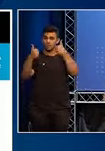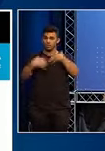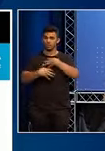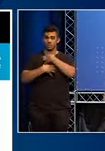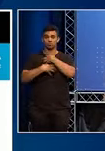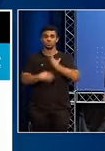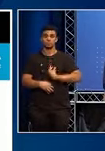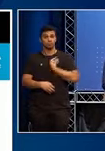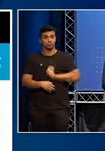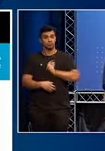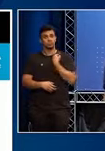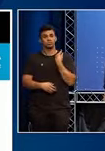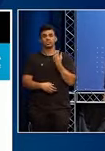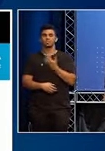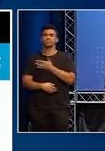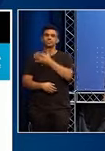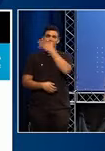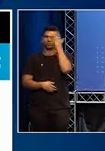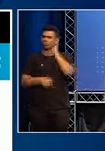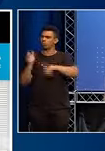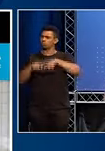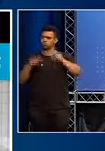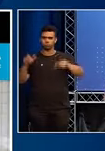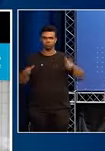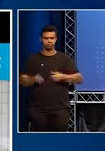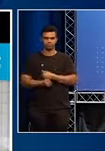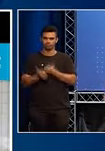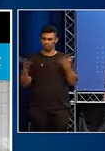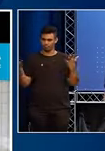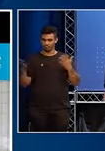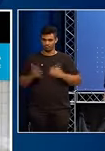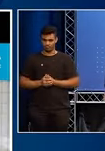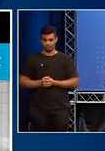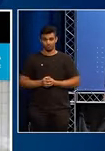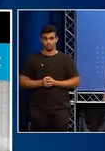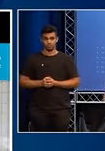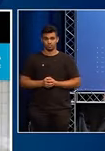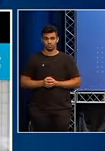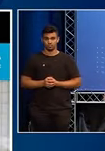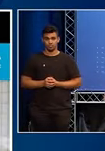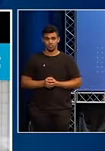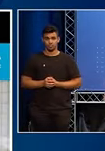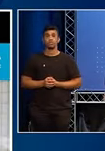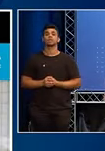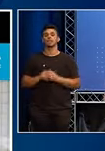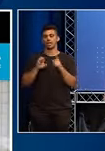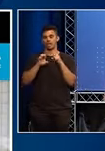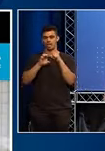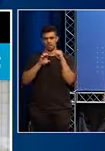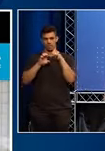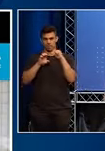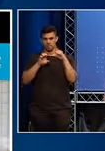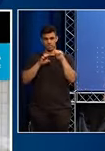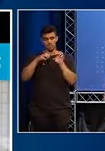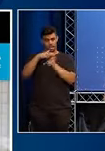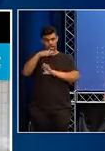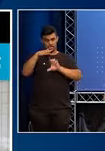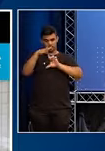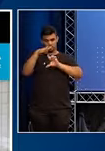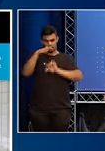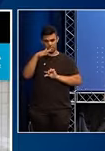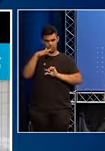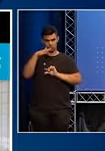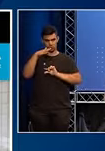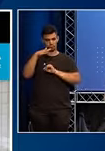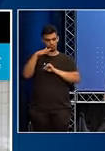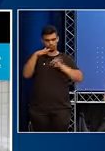de vida de milhões de pessoas. Pode passar, por favor? O micro e pequena empresa, é importante a gente colocar,